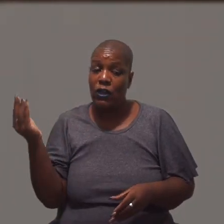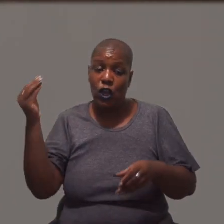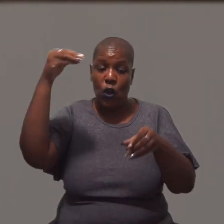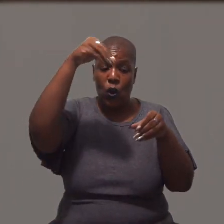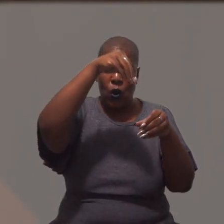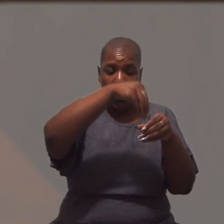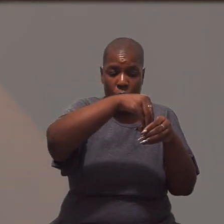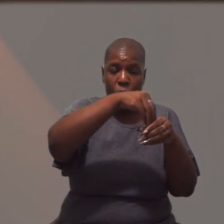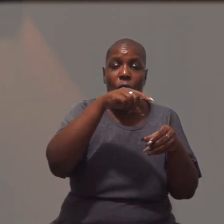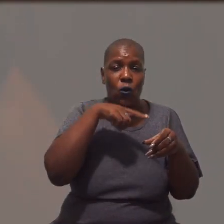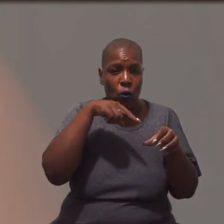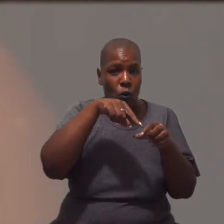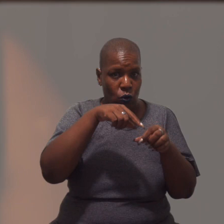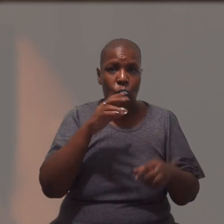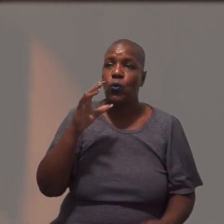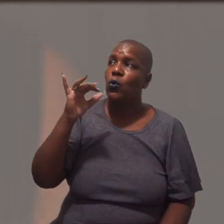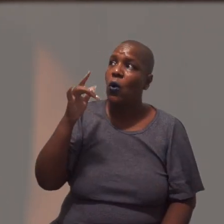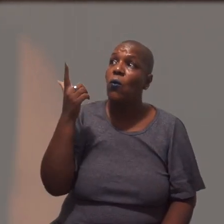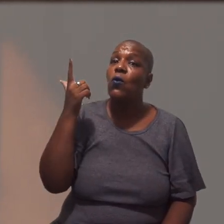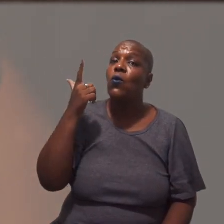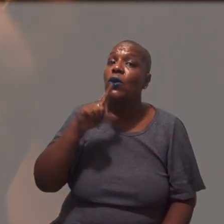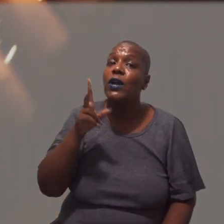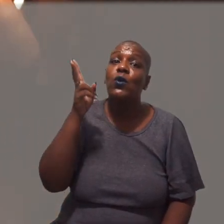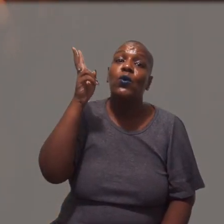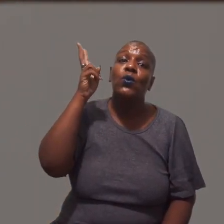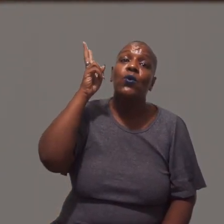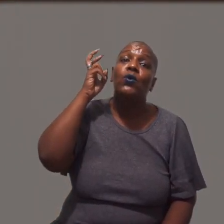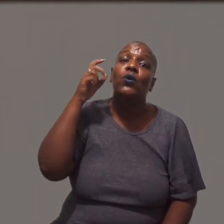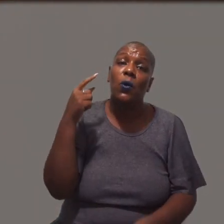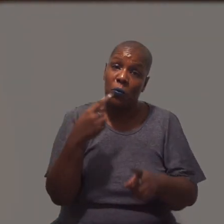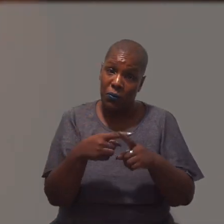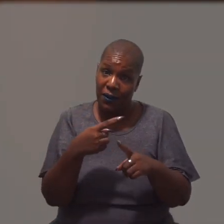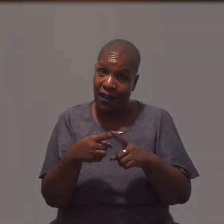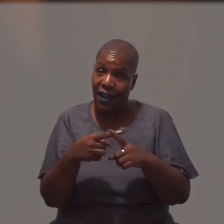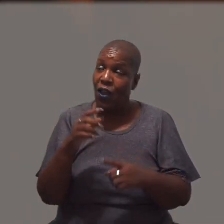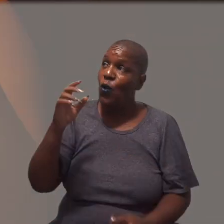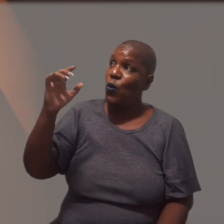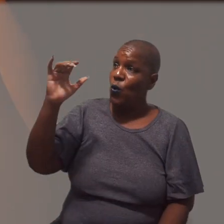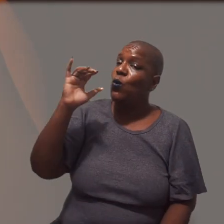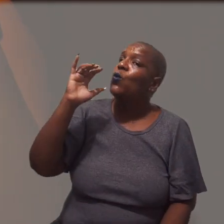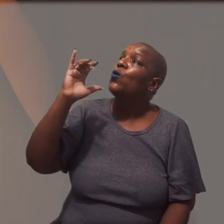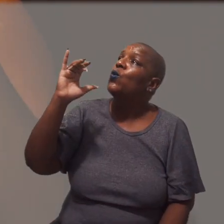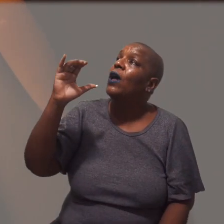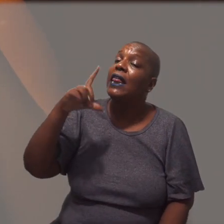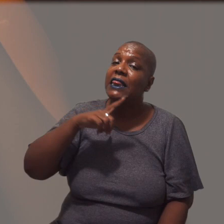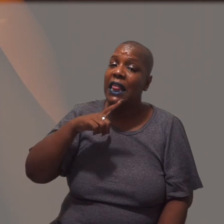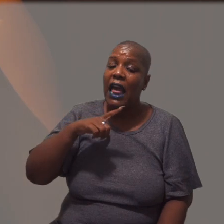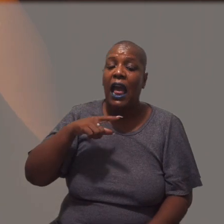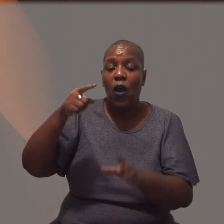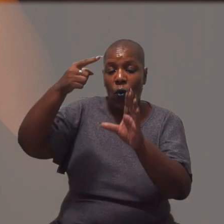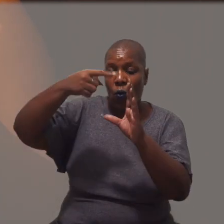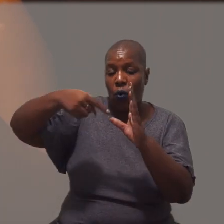Quando você coloca o bocal no instrumento, você consegue produzir o som, porque o trompete, ele tem